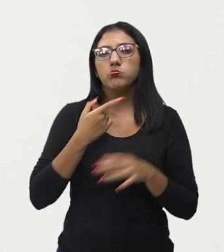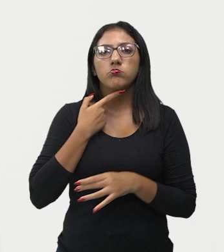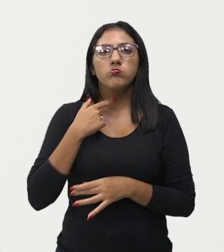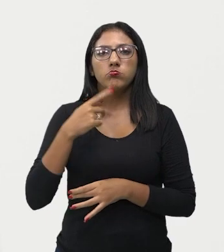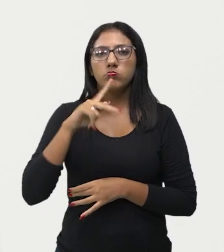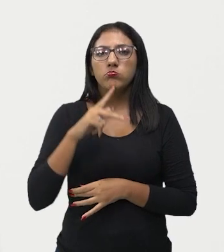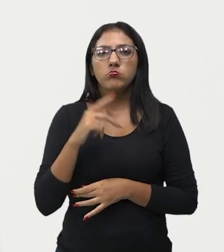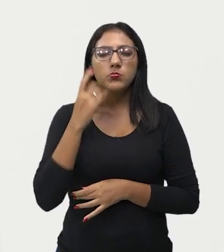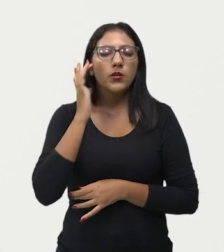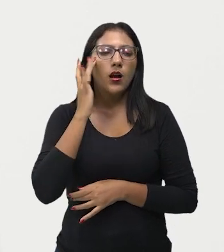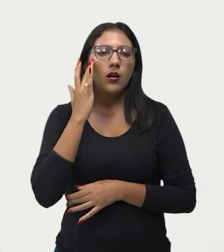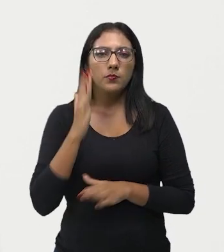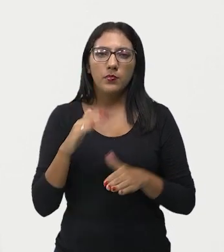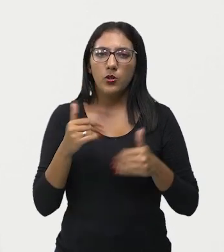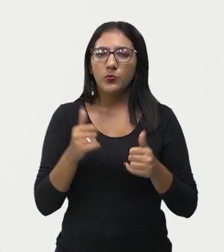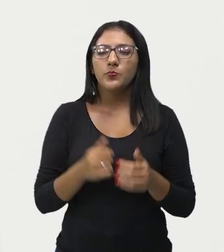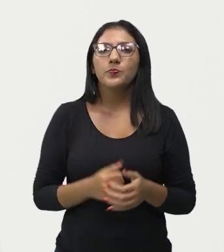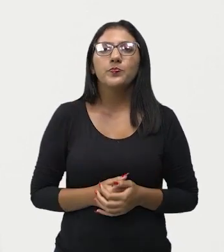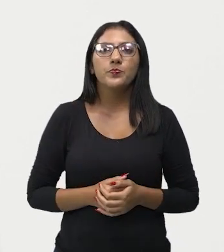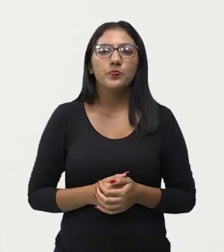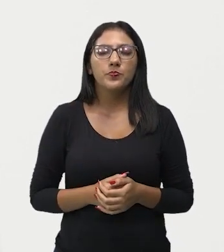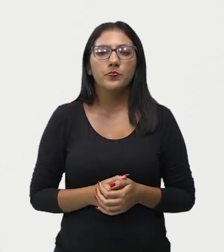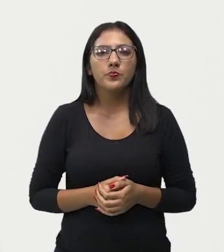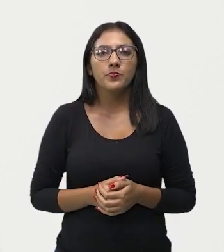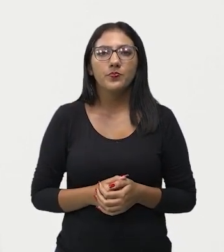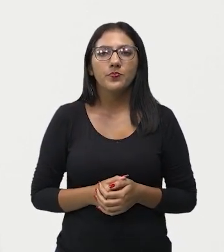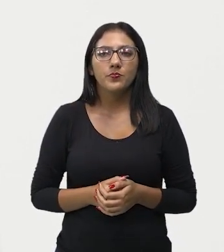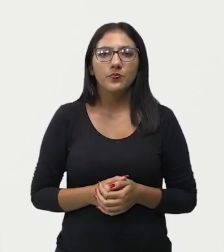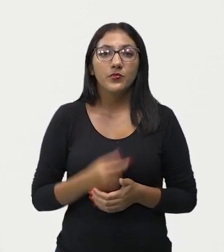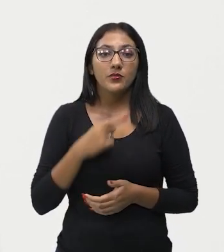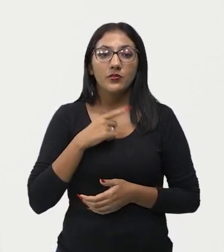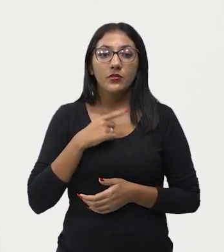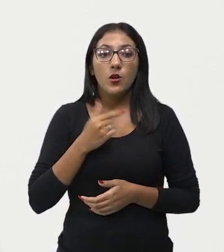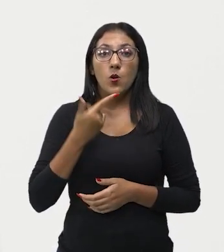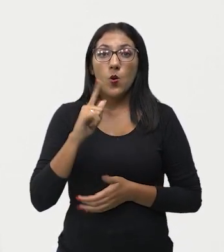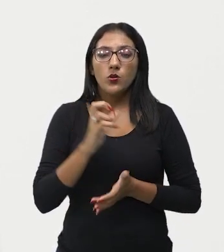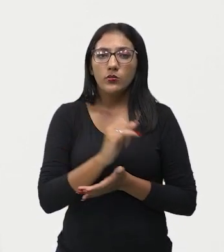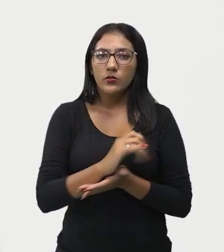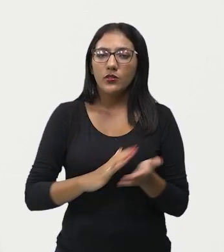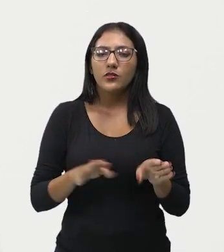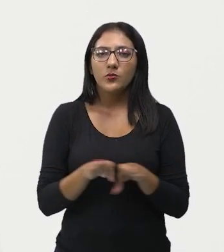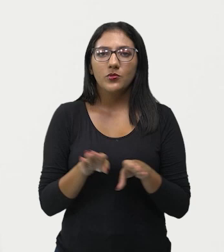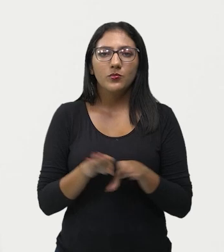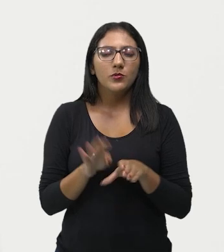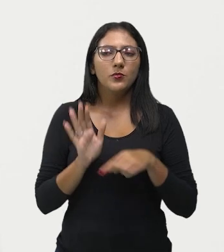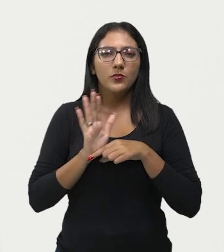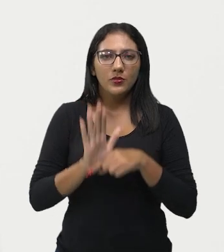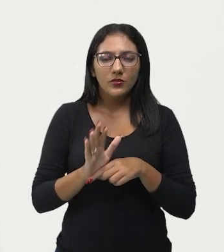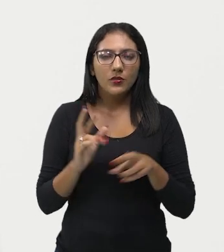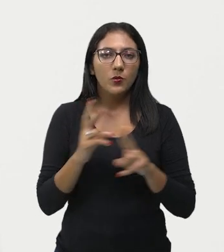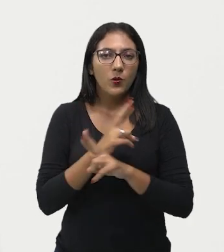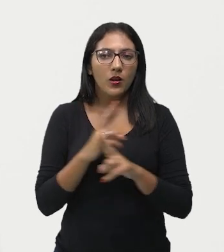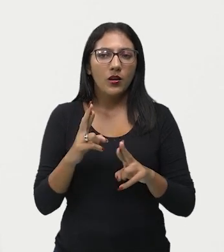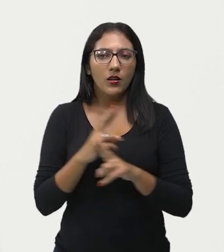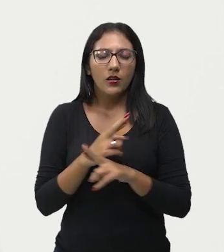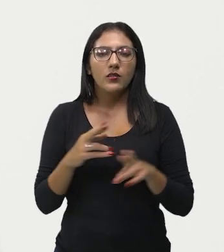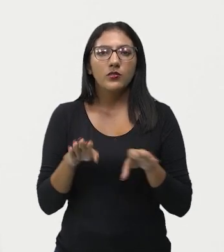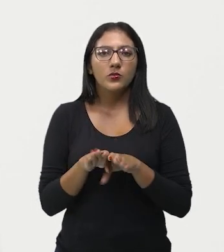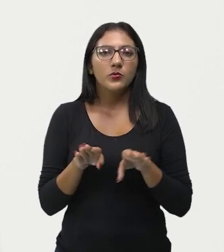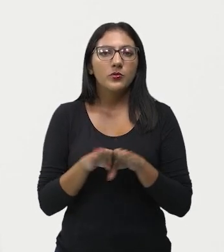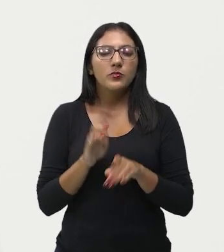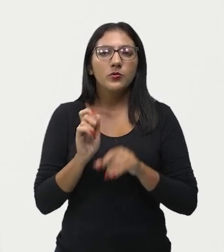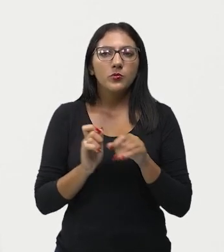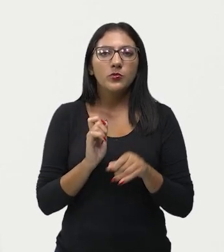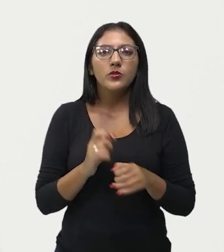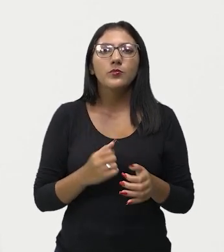representar na maneira que você achar melhor. Beleza? E aí, pessoal, temos mais uma questão para a gente fazer ainda com relação, que vai relacionar